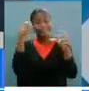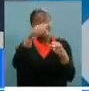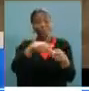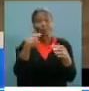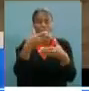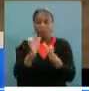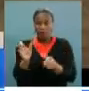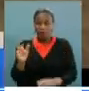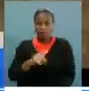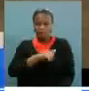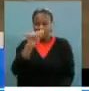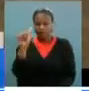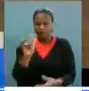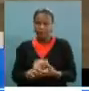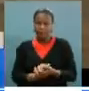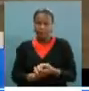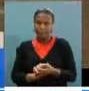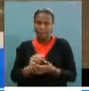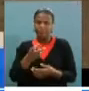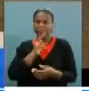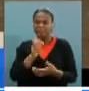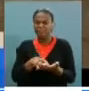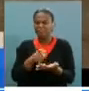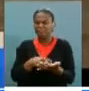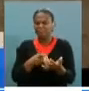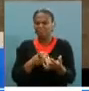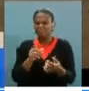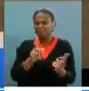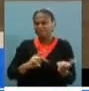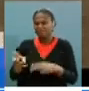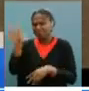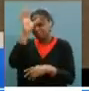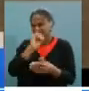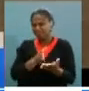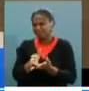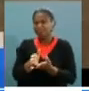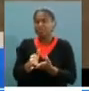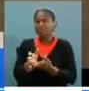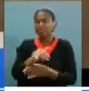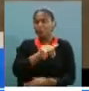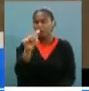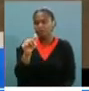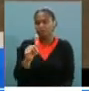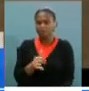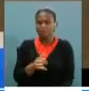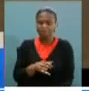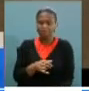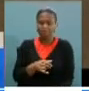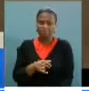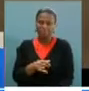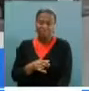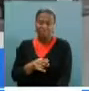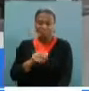setor aéreo. Em resposta às necessidades de evacuações, o governo mantém as aquisições de aviões apropriados e provavelmente